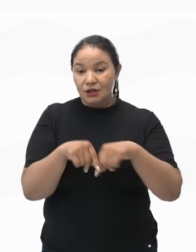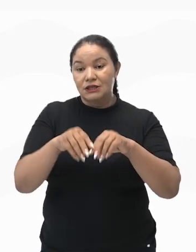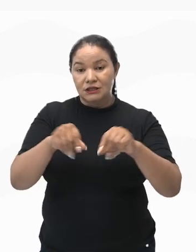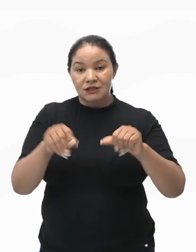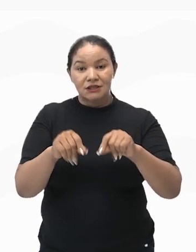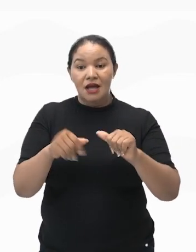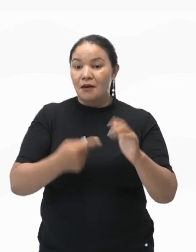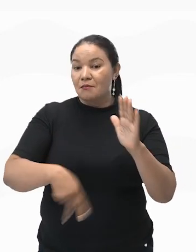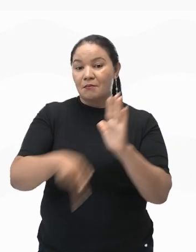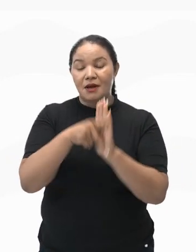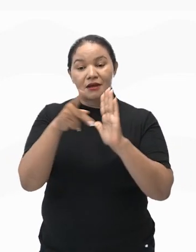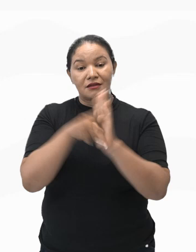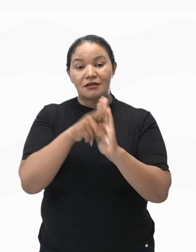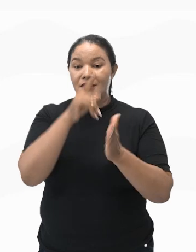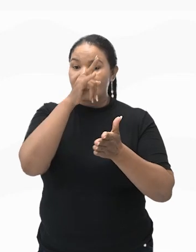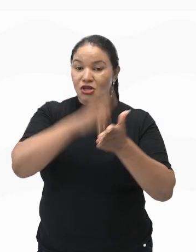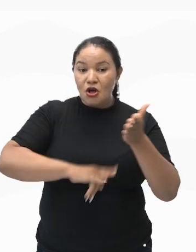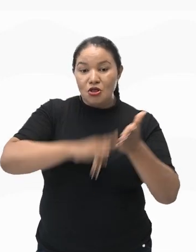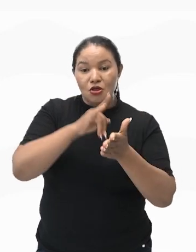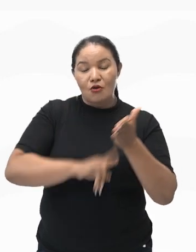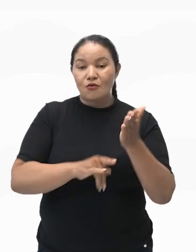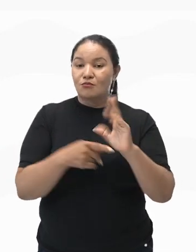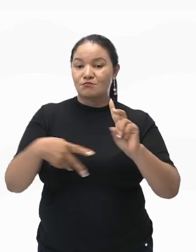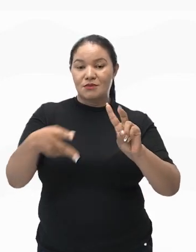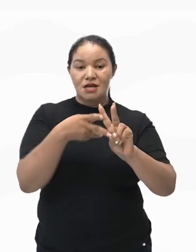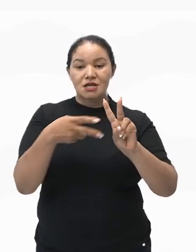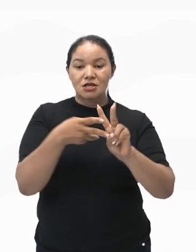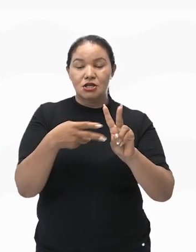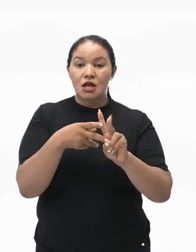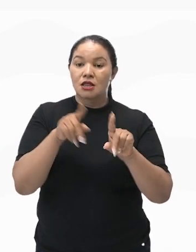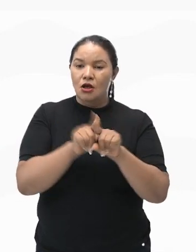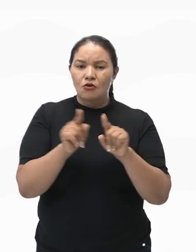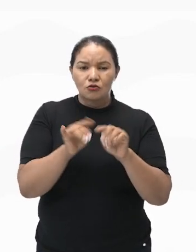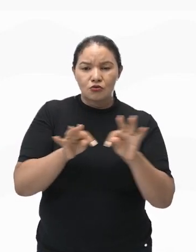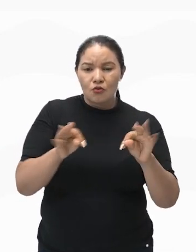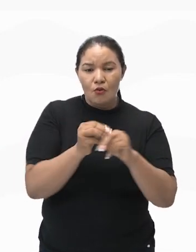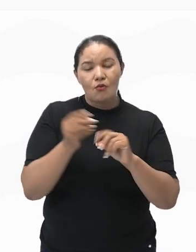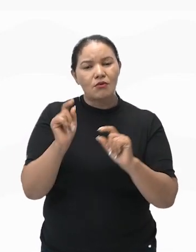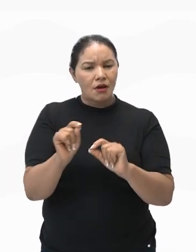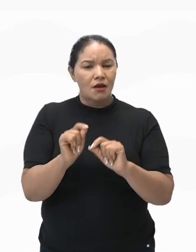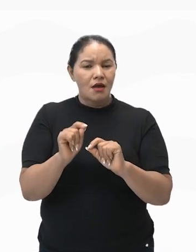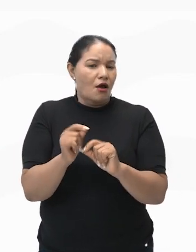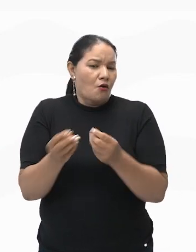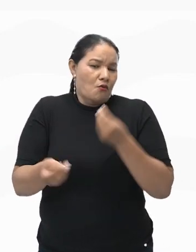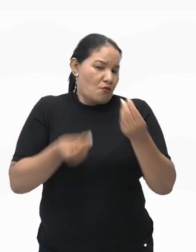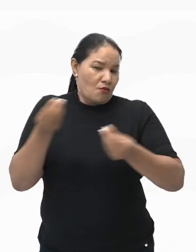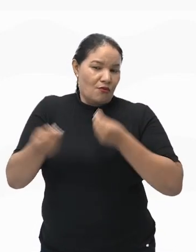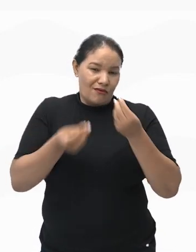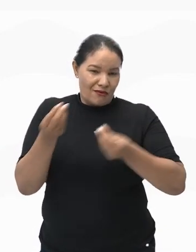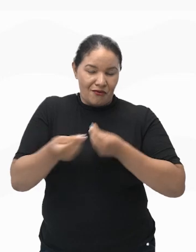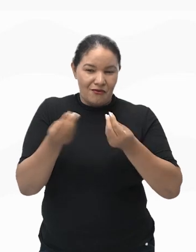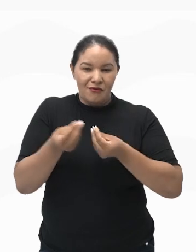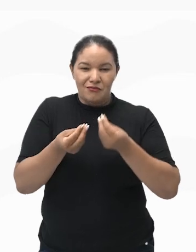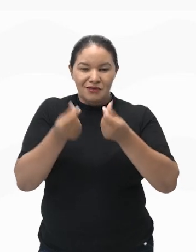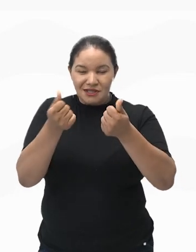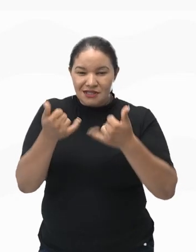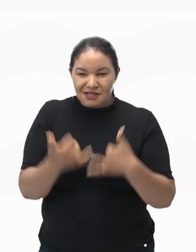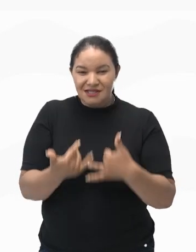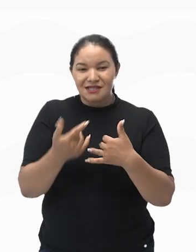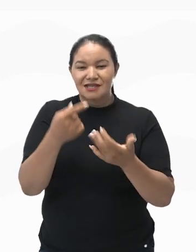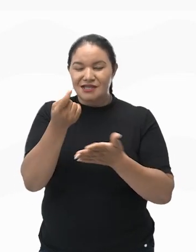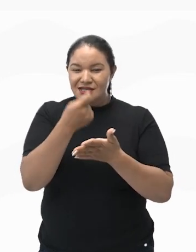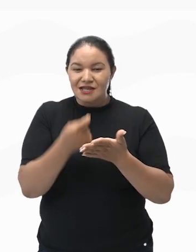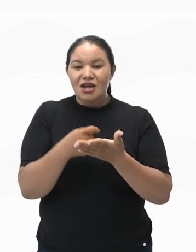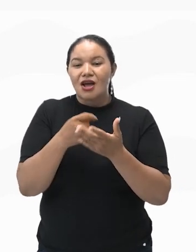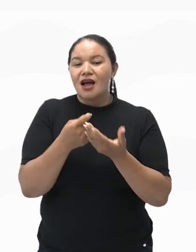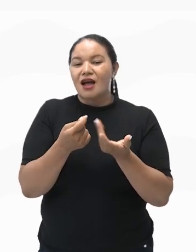pela determinada parte da sociedade. Mas, professor Dário, como é que está escrito especificamente no texto da Constituição?